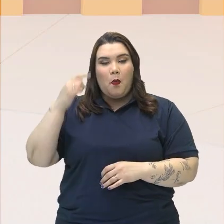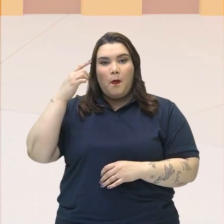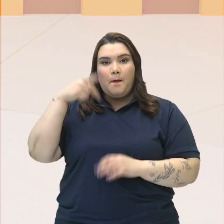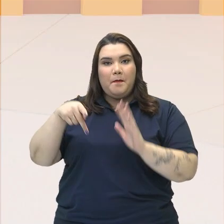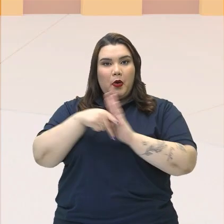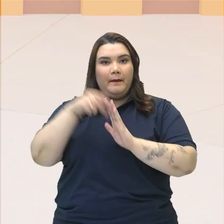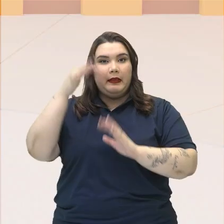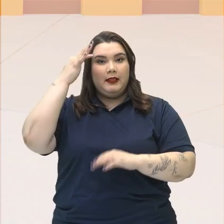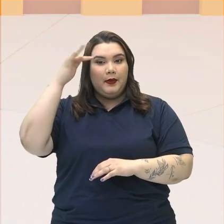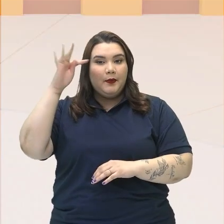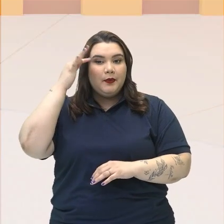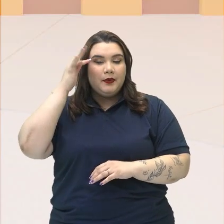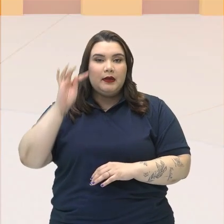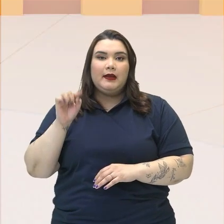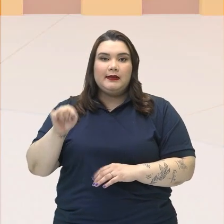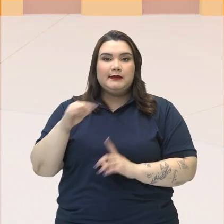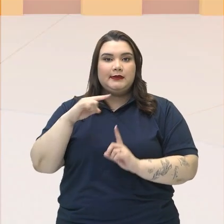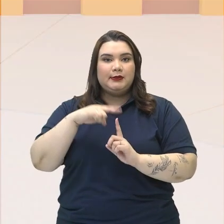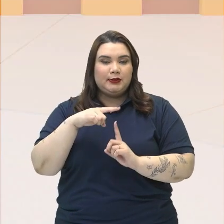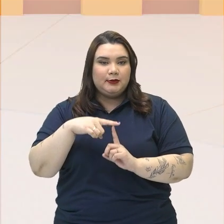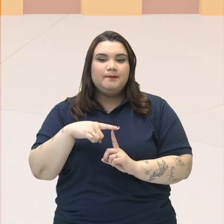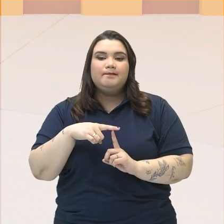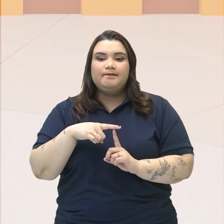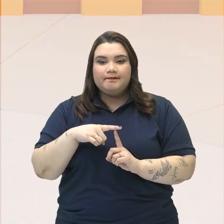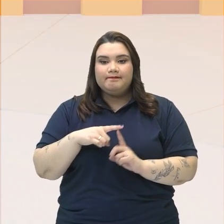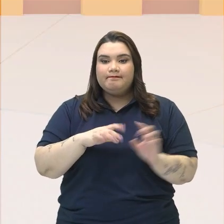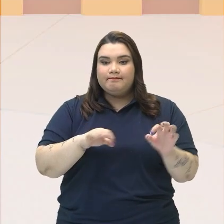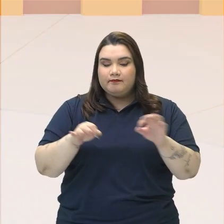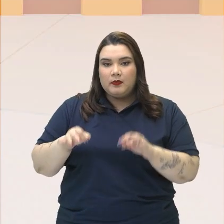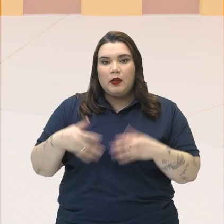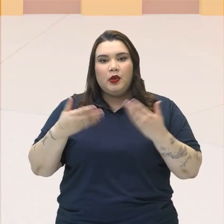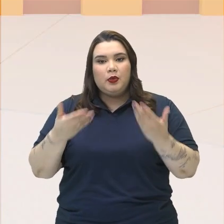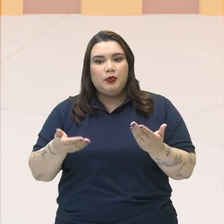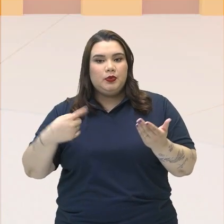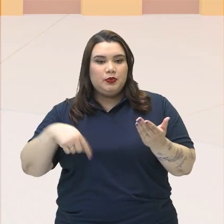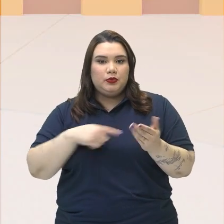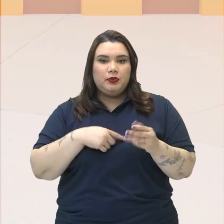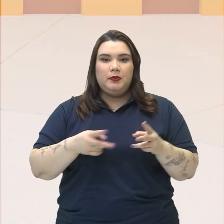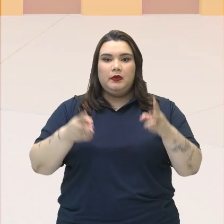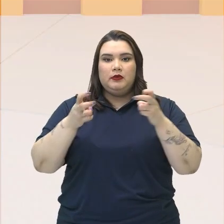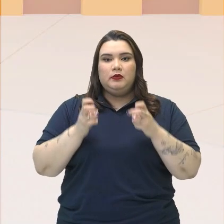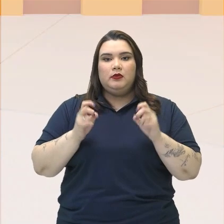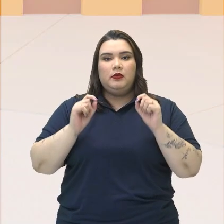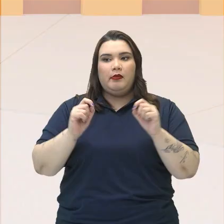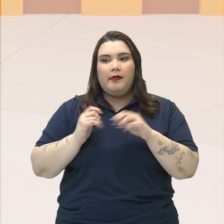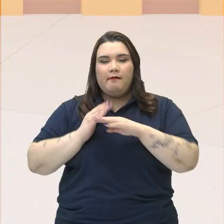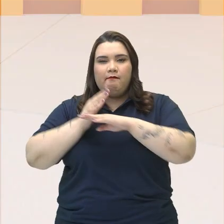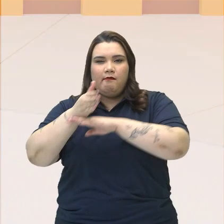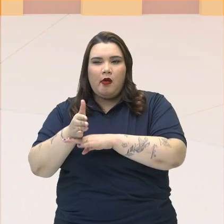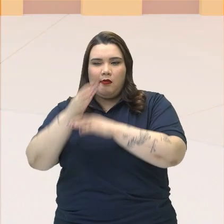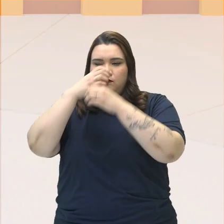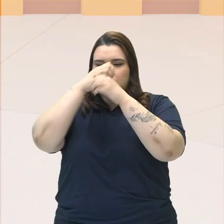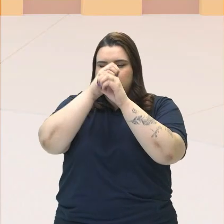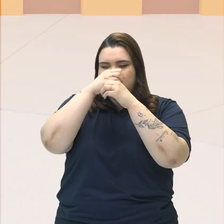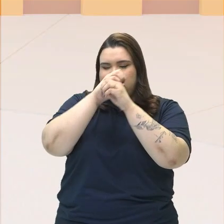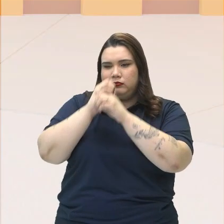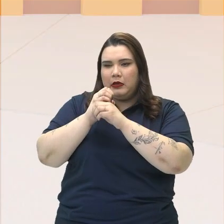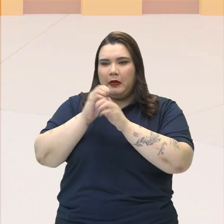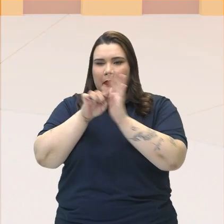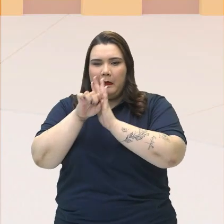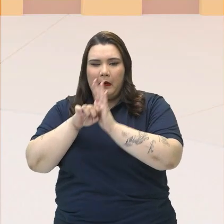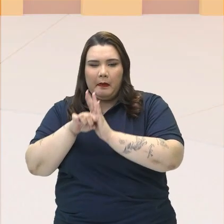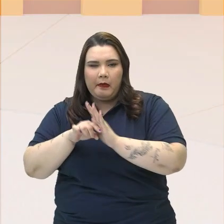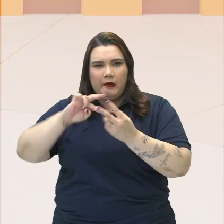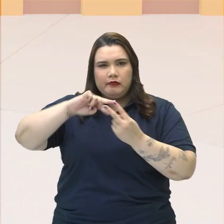teoria, tá? Da eugenia. E para isso, a ideia era irmos para laboratórios para produzirmos uma raça superior